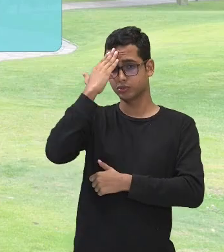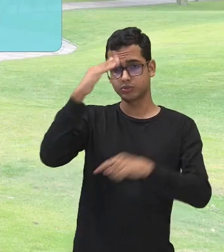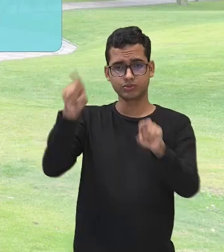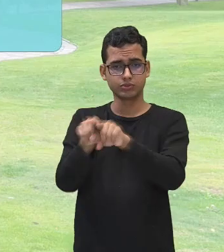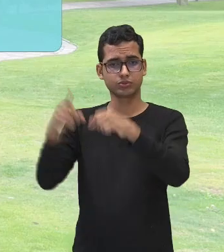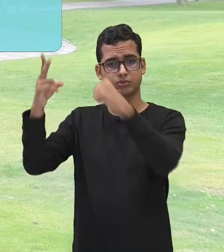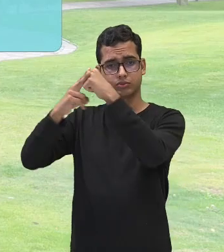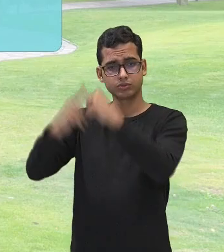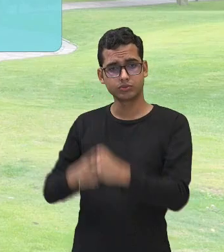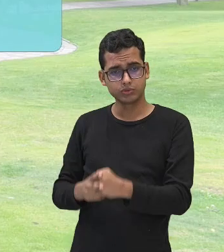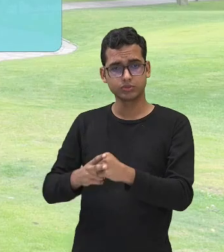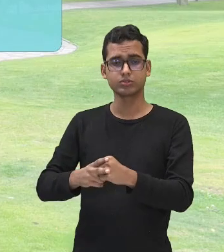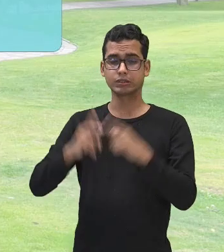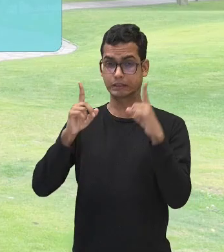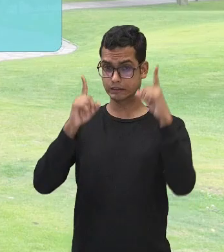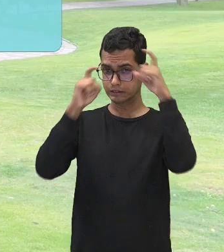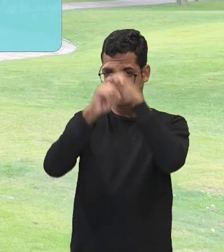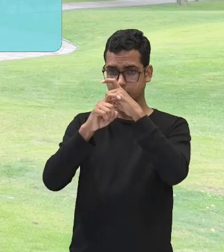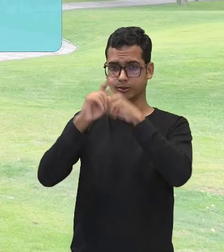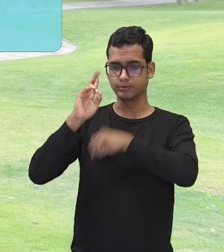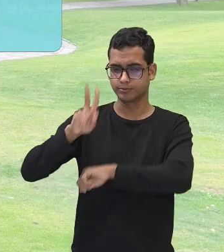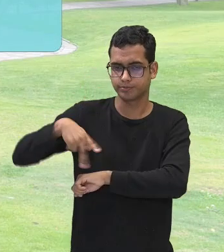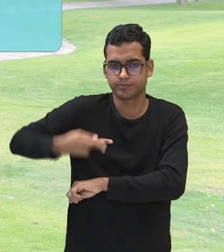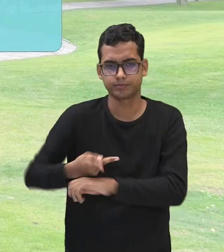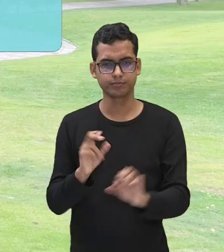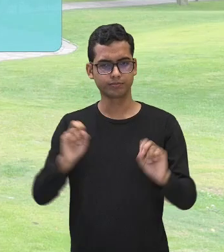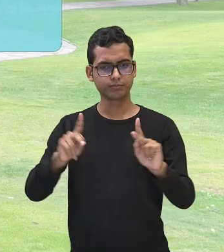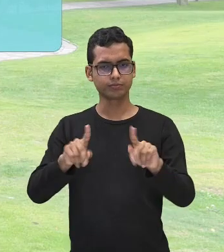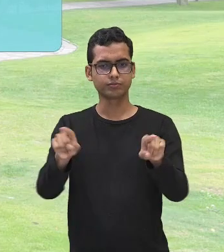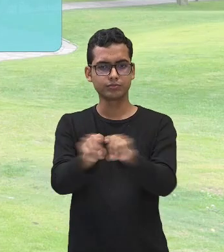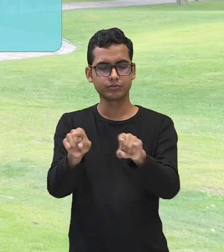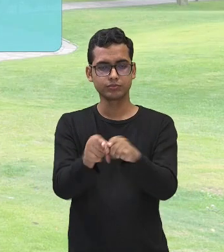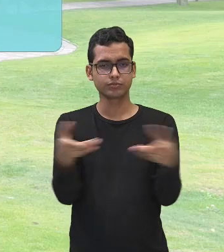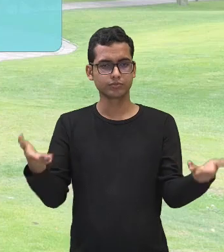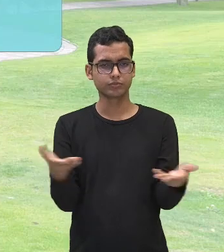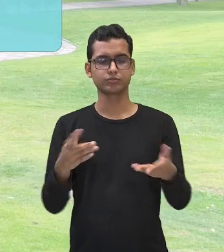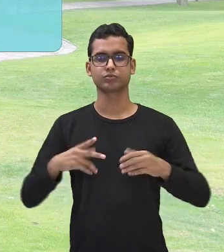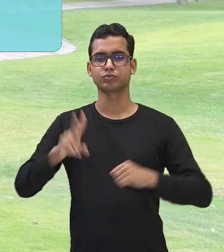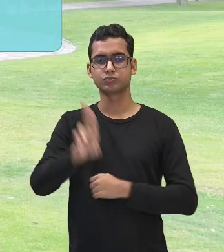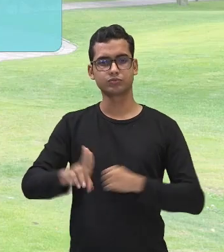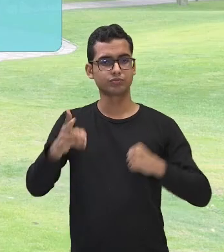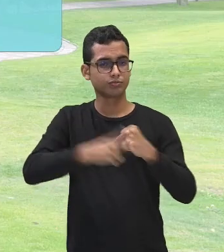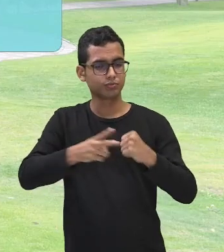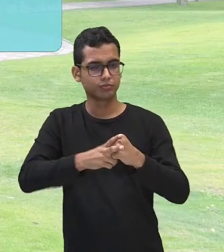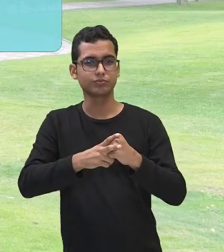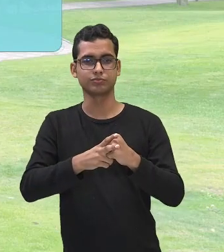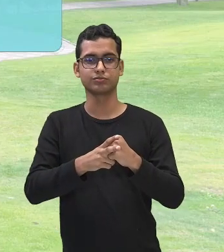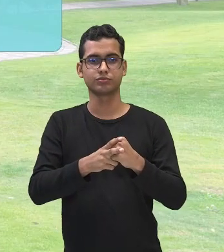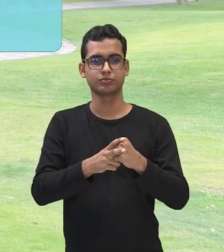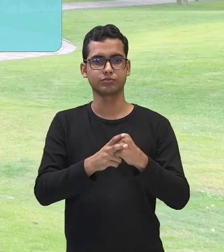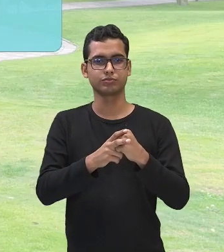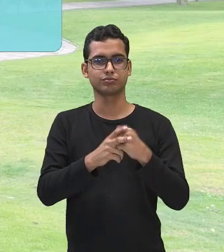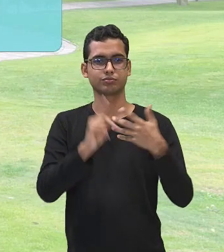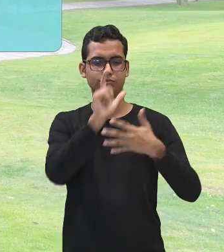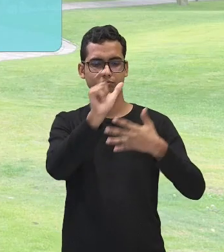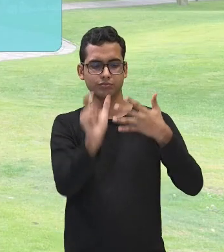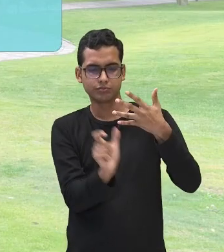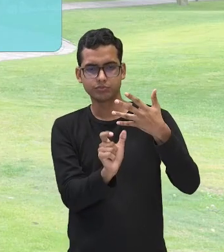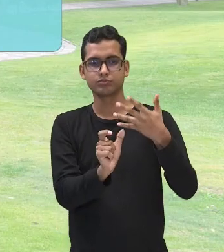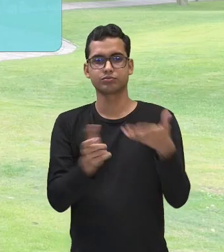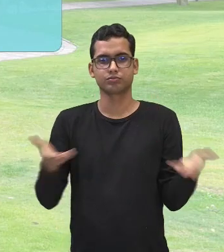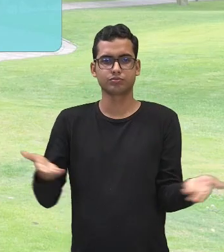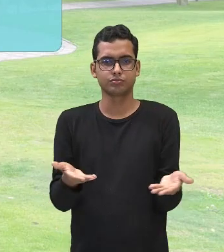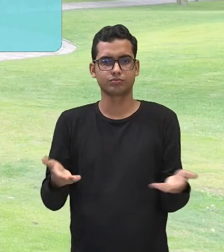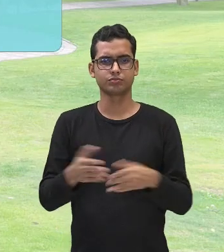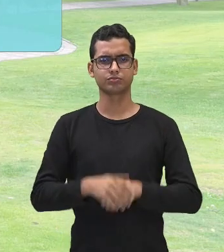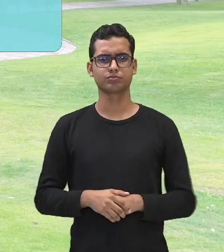verbos mais complexos. Então, temos aqui no presente do indicativo, para começar, o que é um verbo?